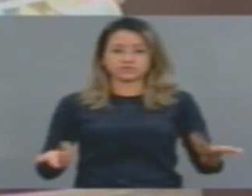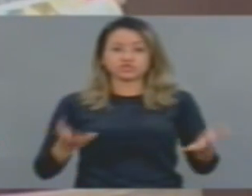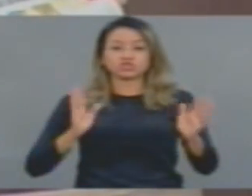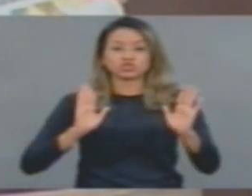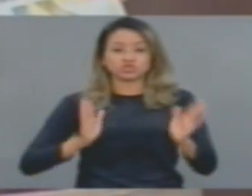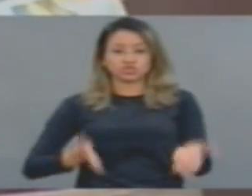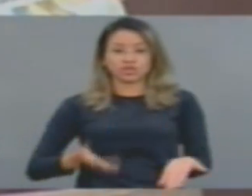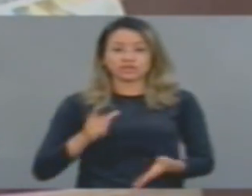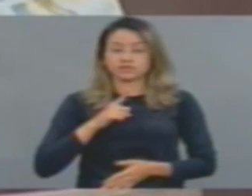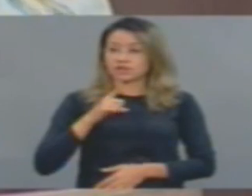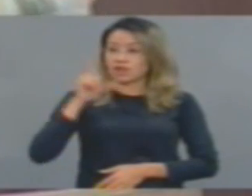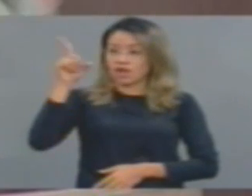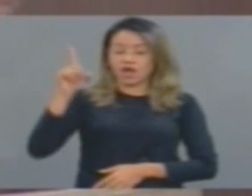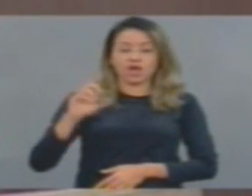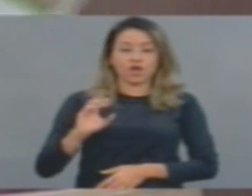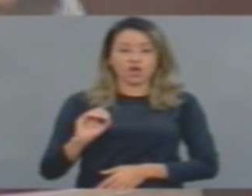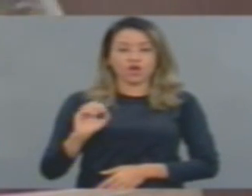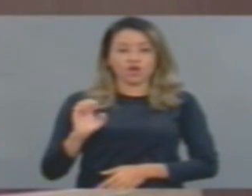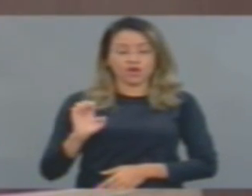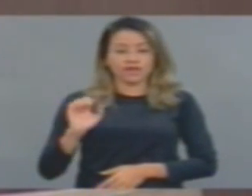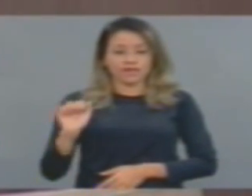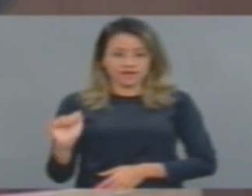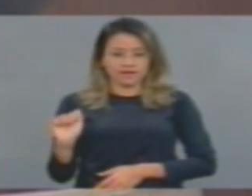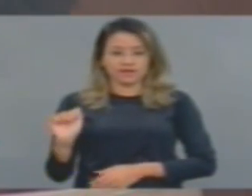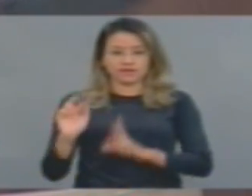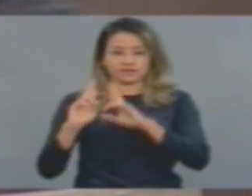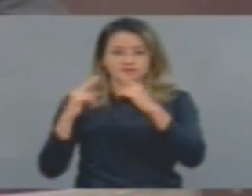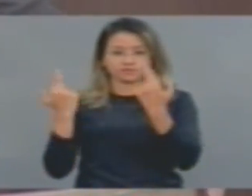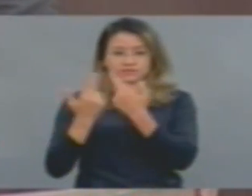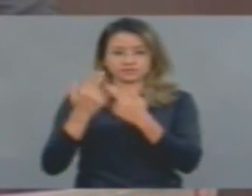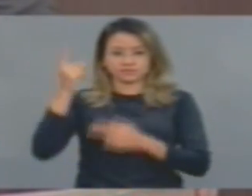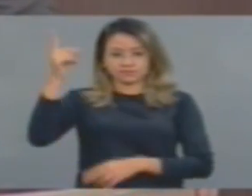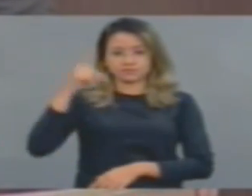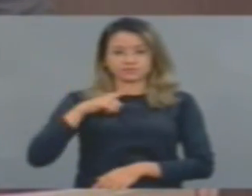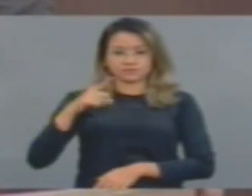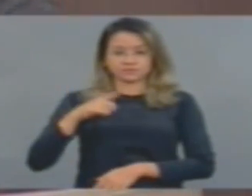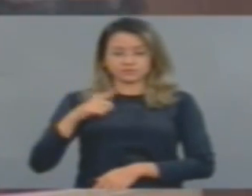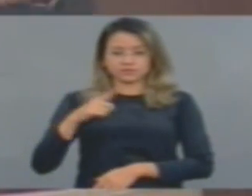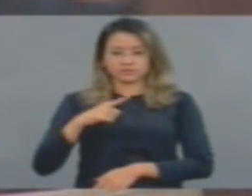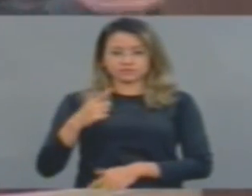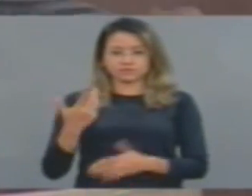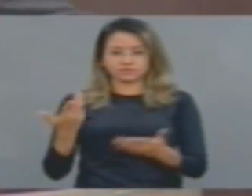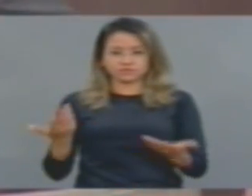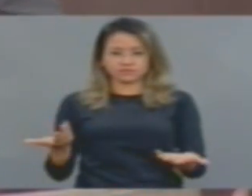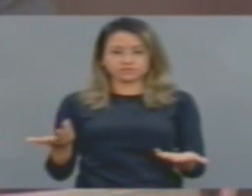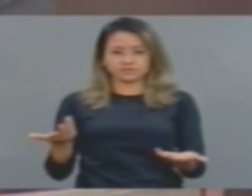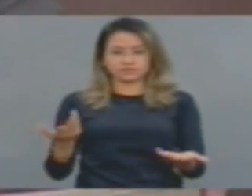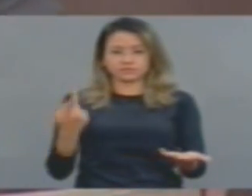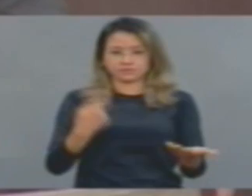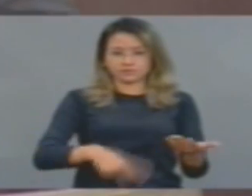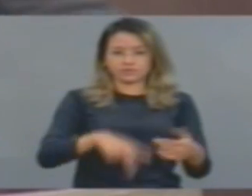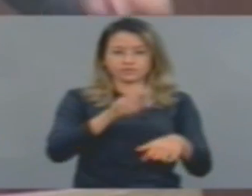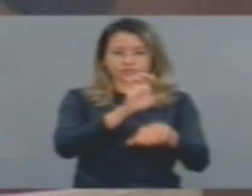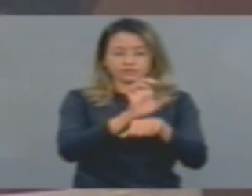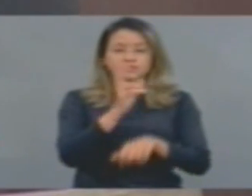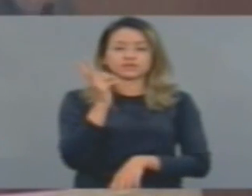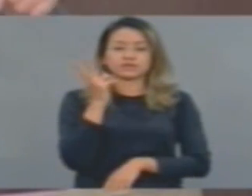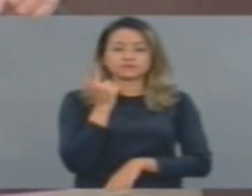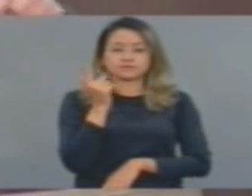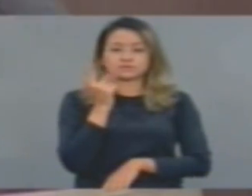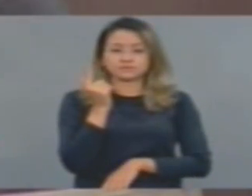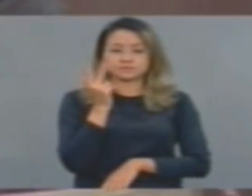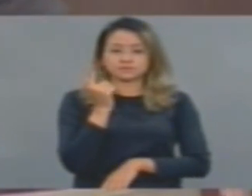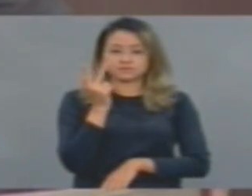lá na OEA ação contra o Estado brasileiro, que representa a União, mas